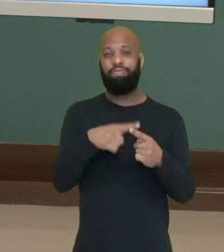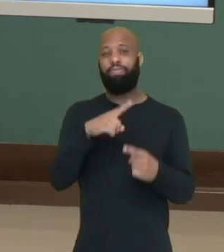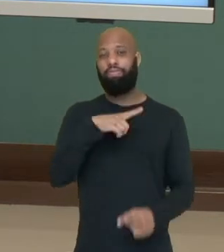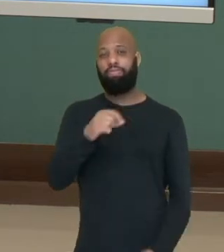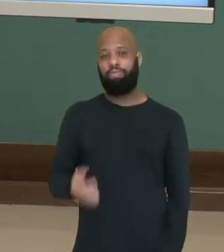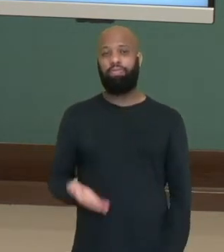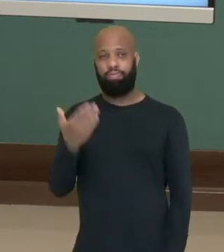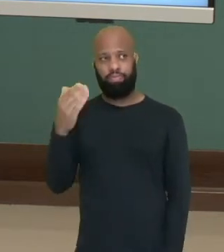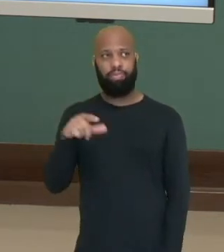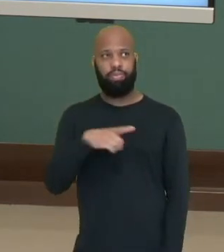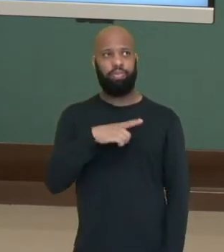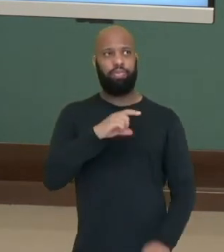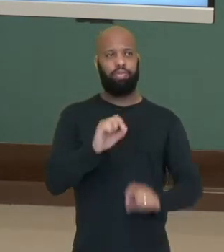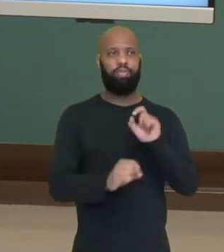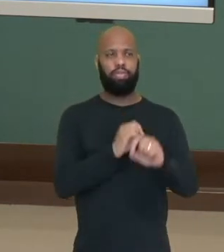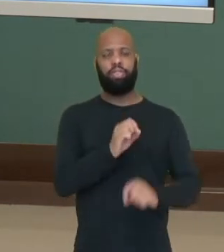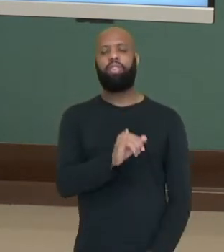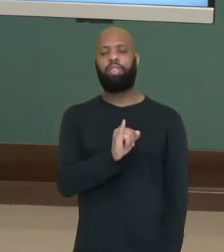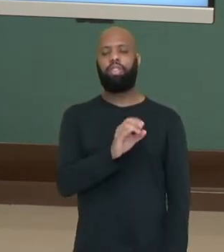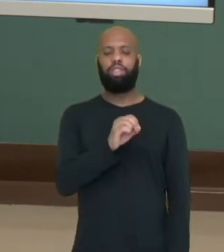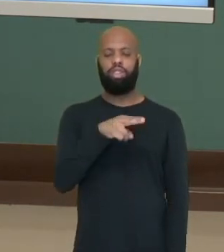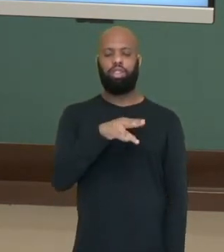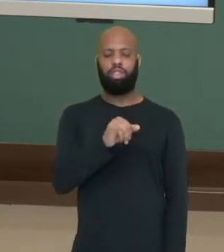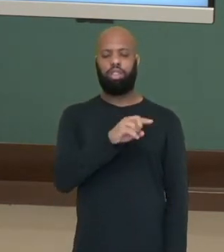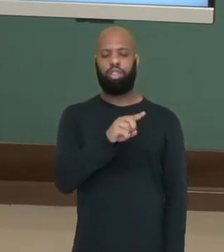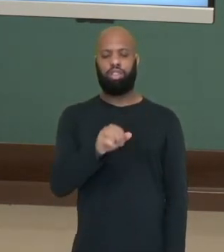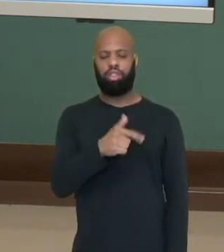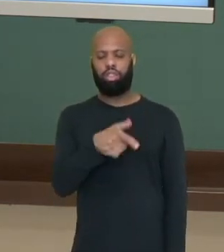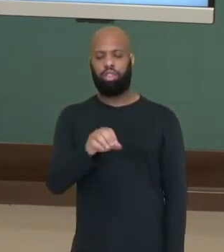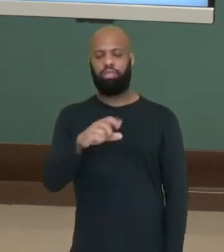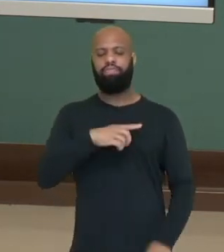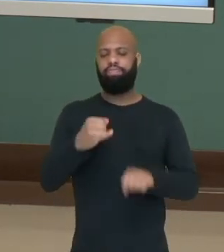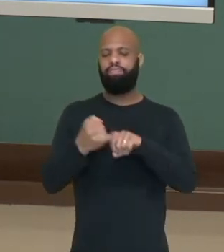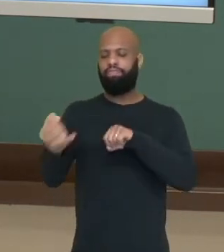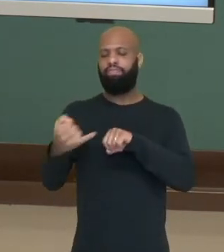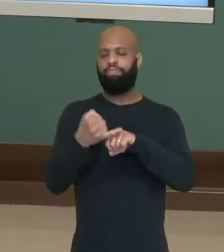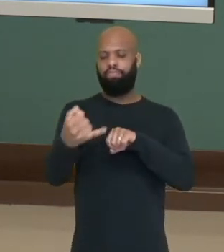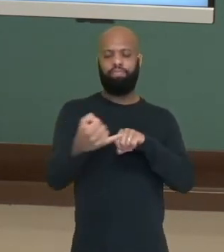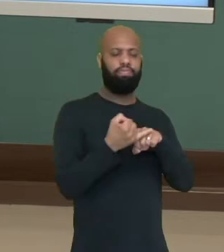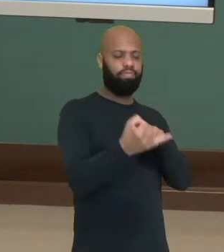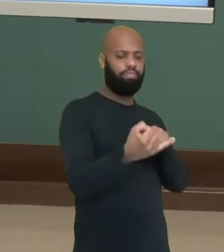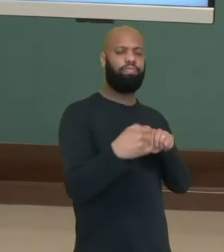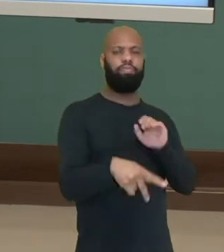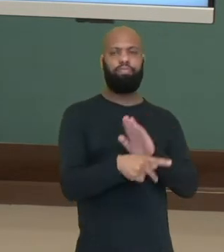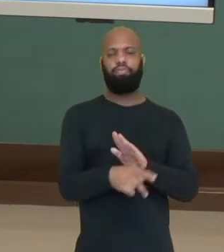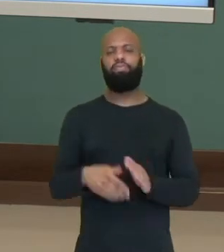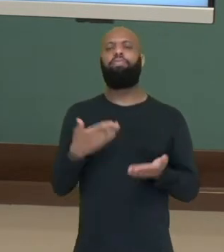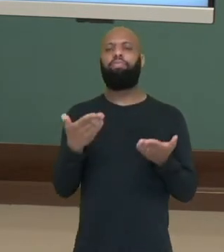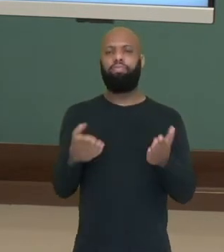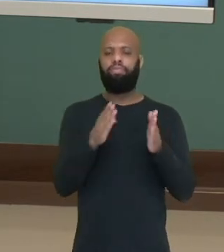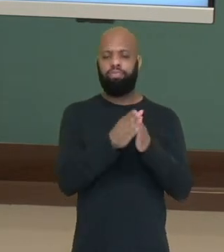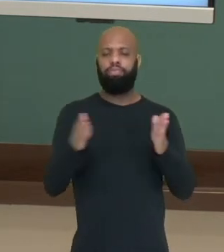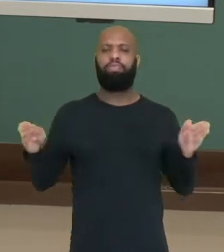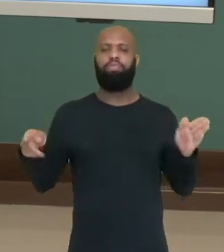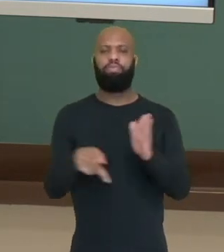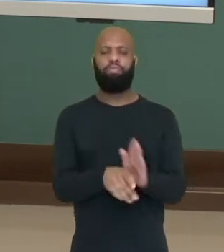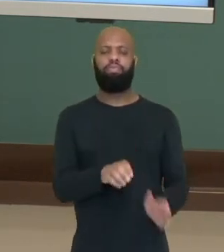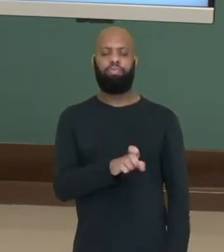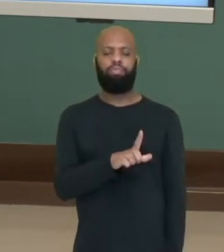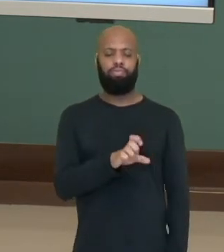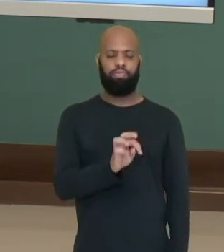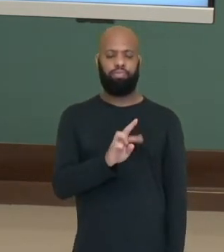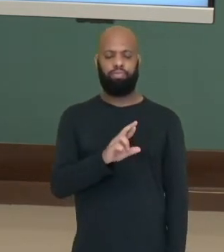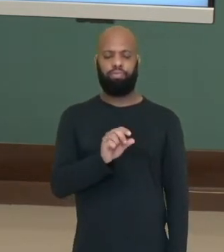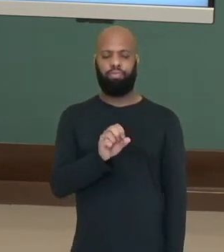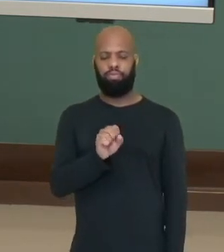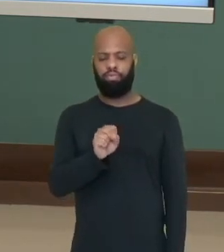também vou ter a autoionização da água, então eu vou ter mais íons aí dentro desse processo de eletrólise, diferente quando eu tenho a